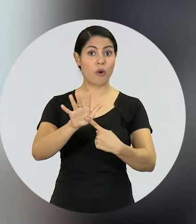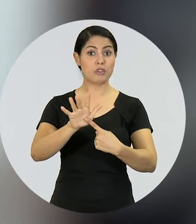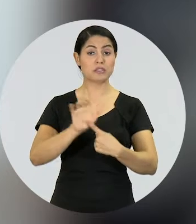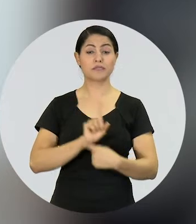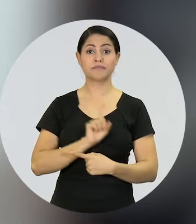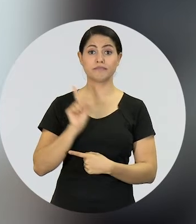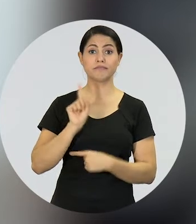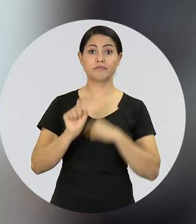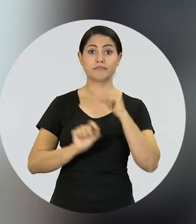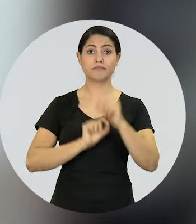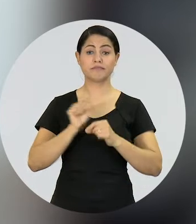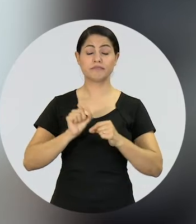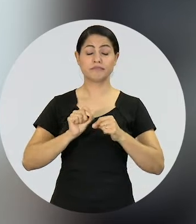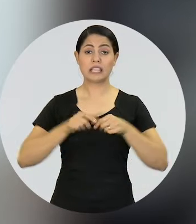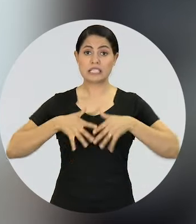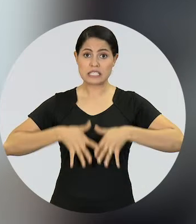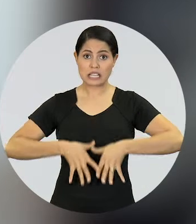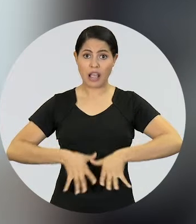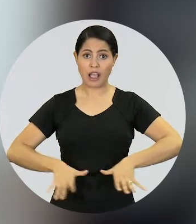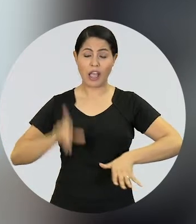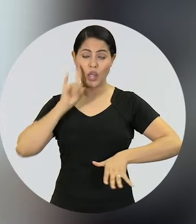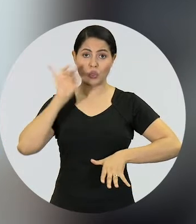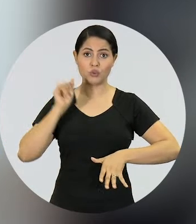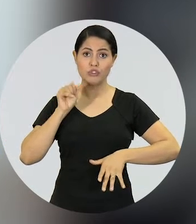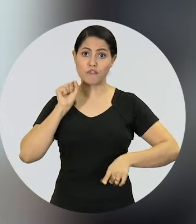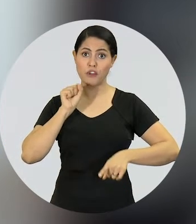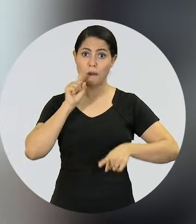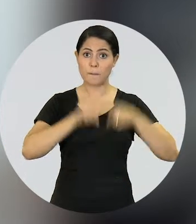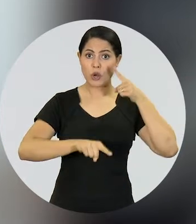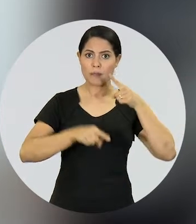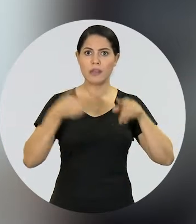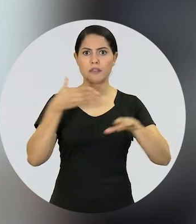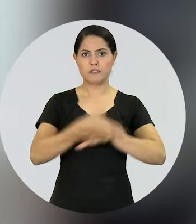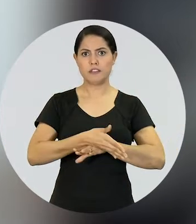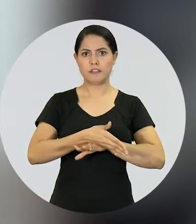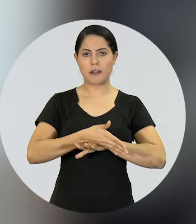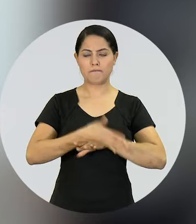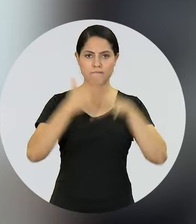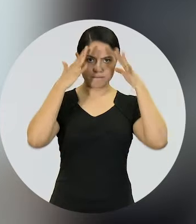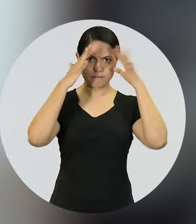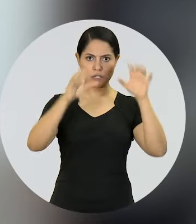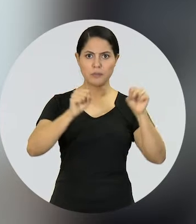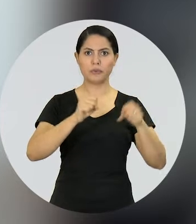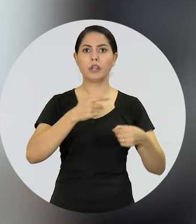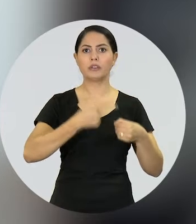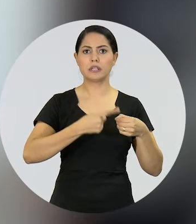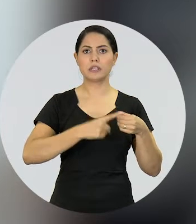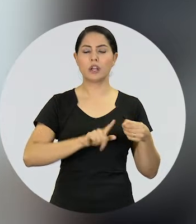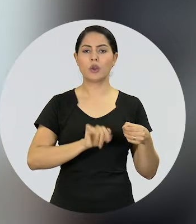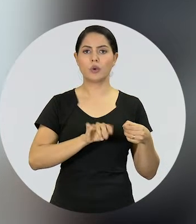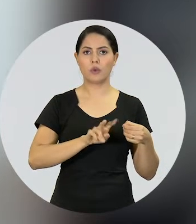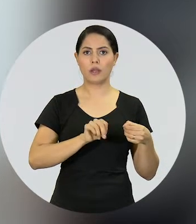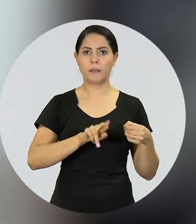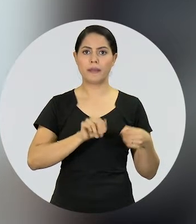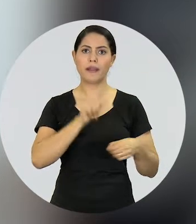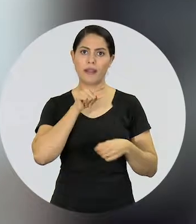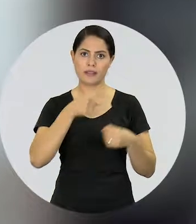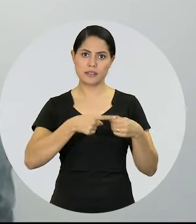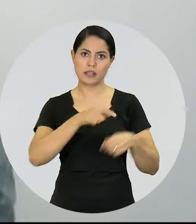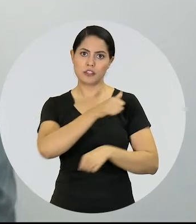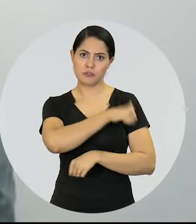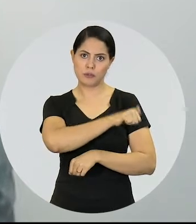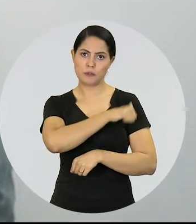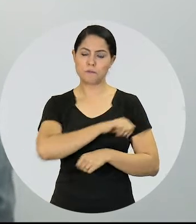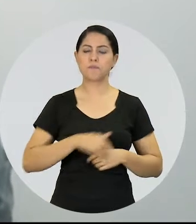a saia que a advogada Rafaela Jaworski usava no dia em que foi barrada no Fórum de Iguaba Grande, no Rio de